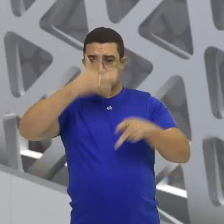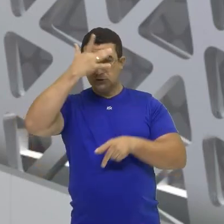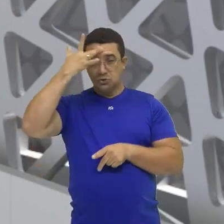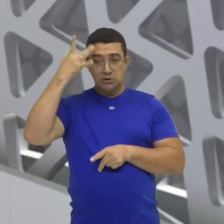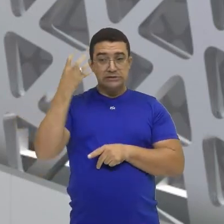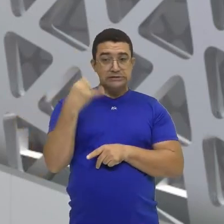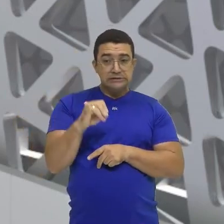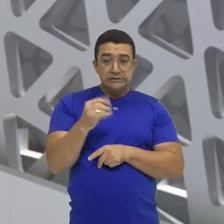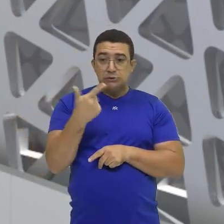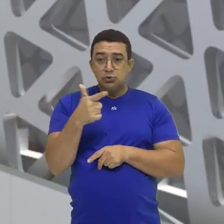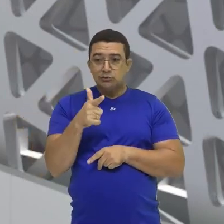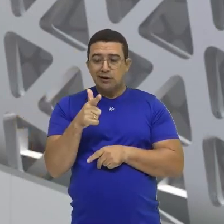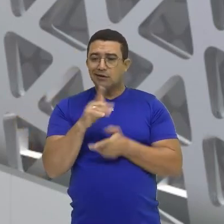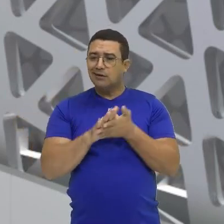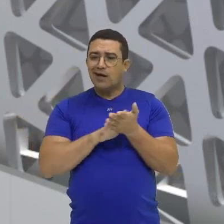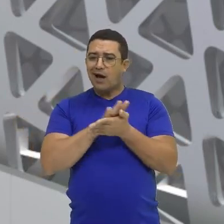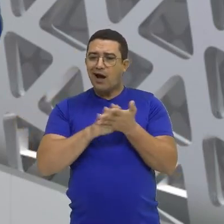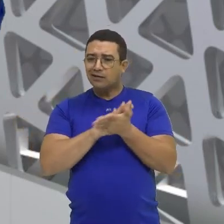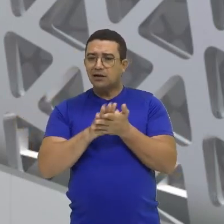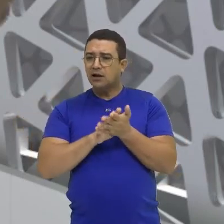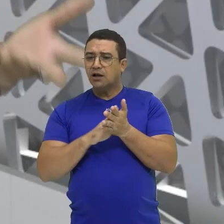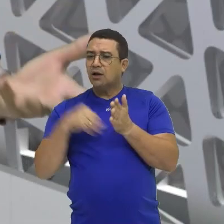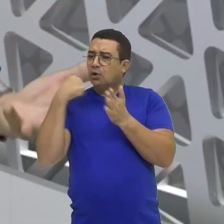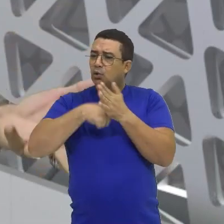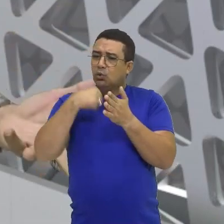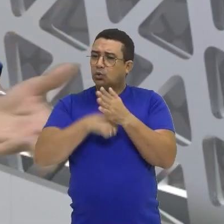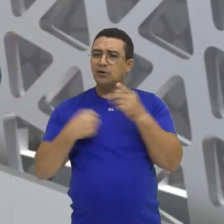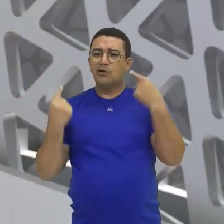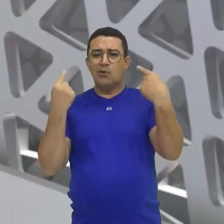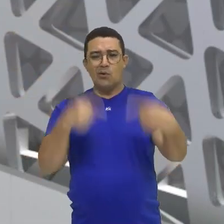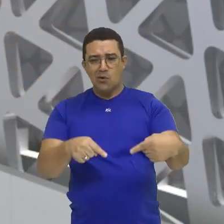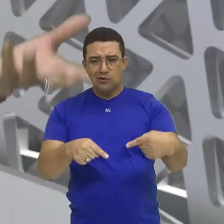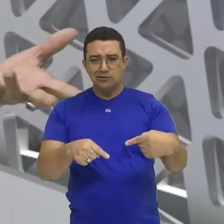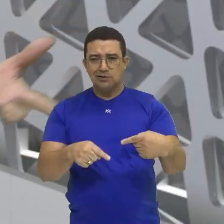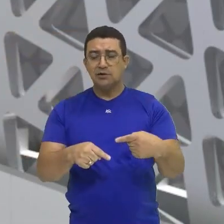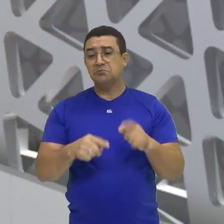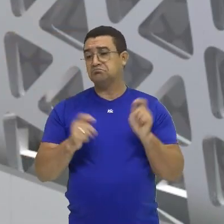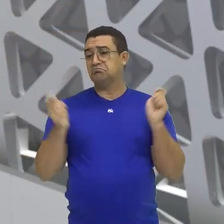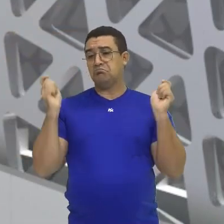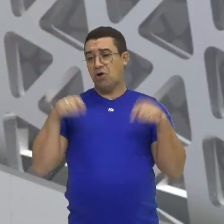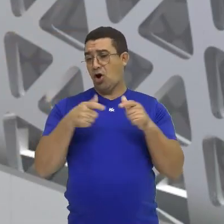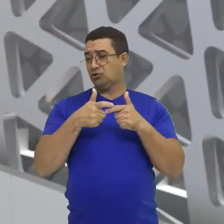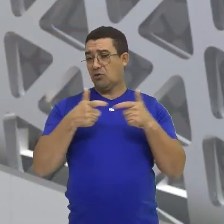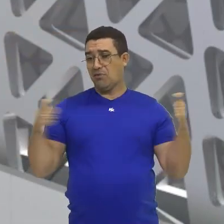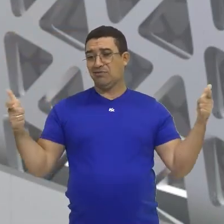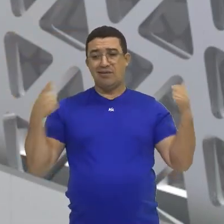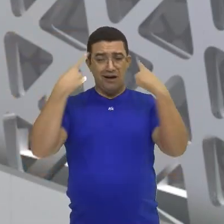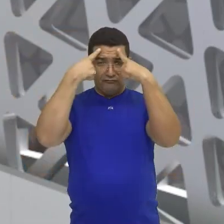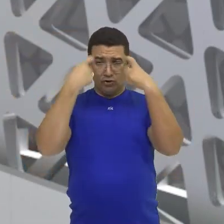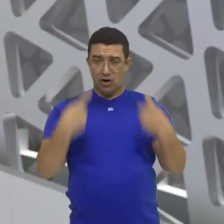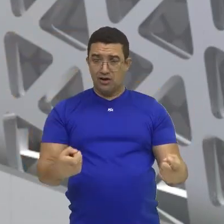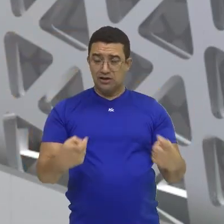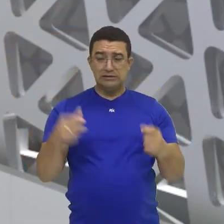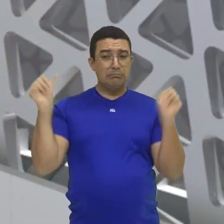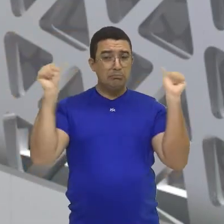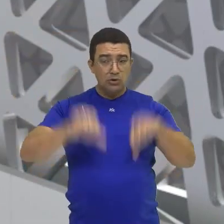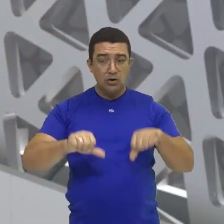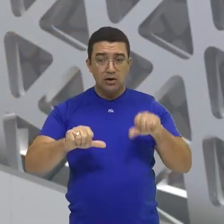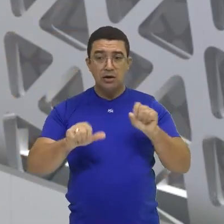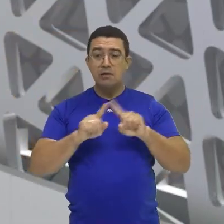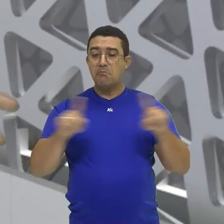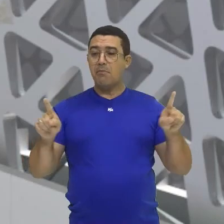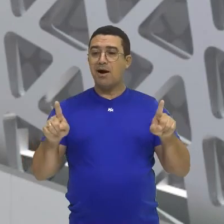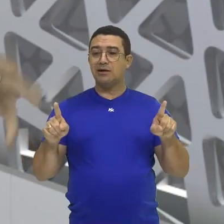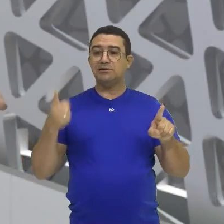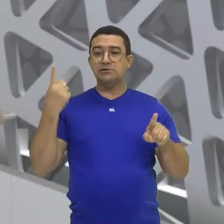houver uma prevenção, um combate, pode se desenvolver muito, pode piorar, mas não é essa a intenção. Tanto